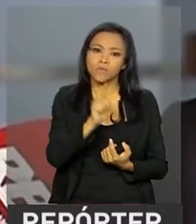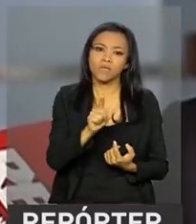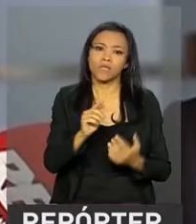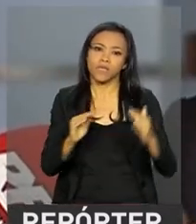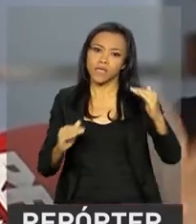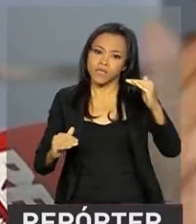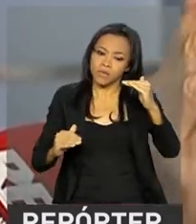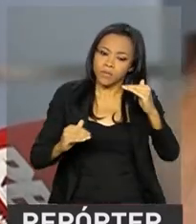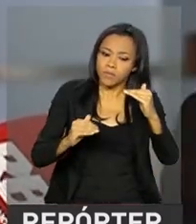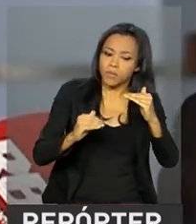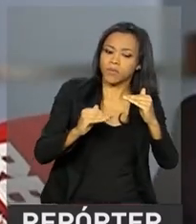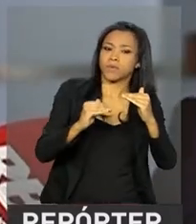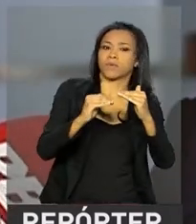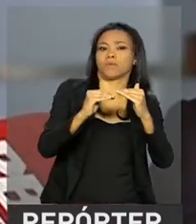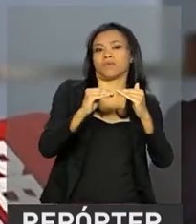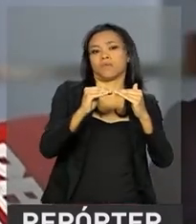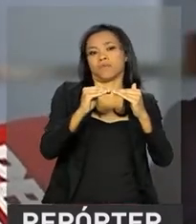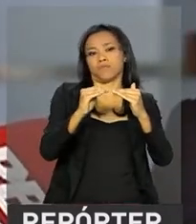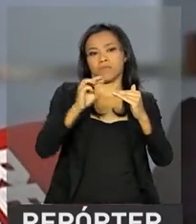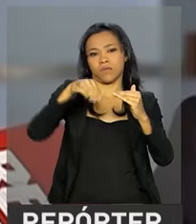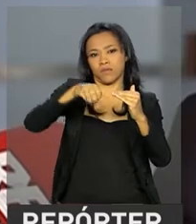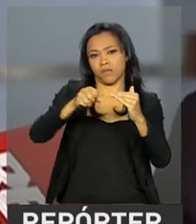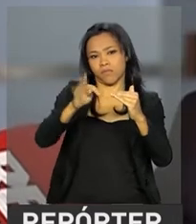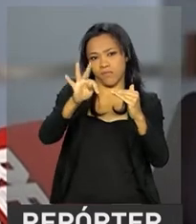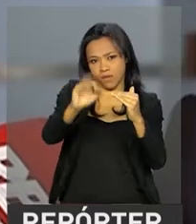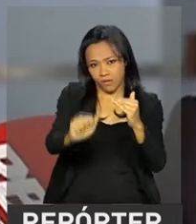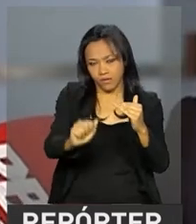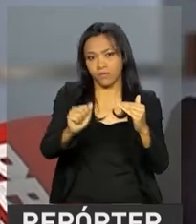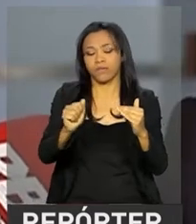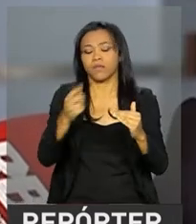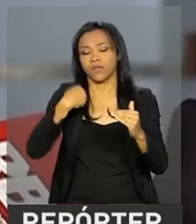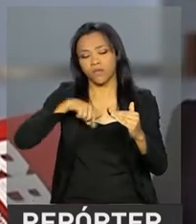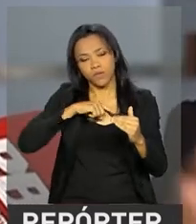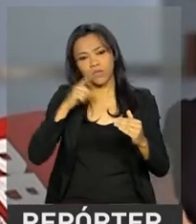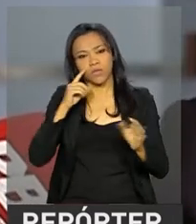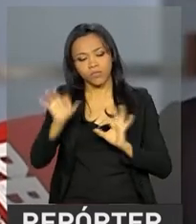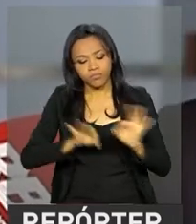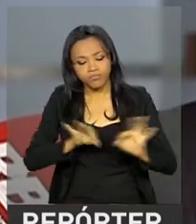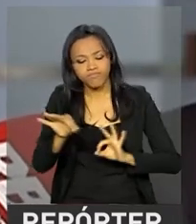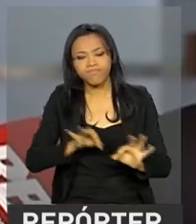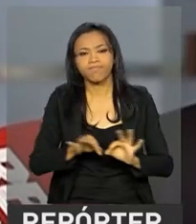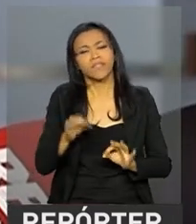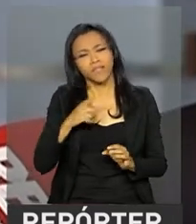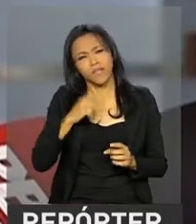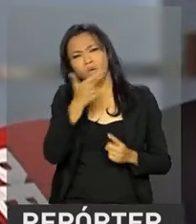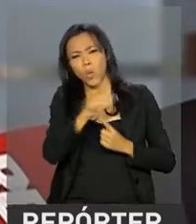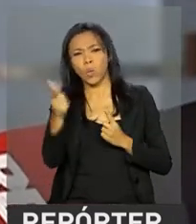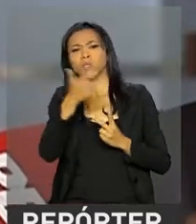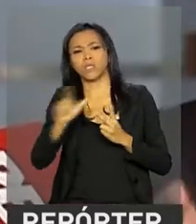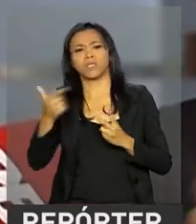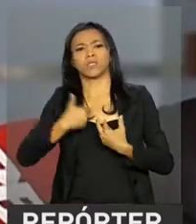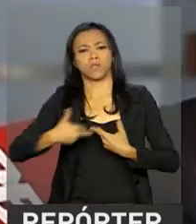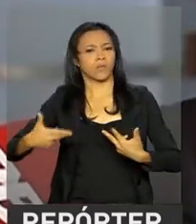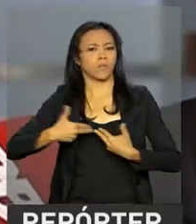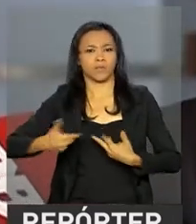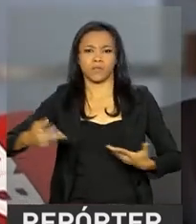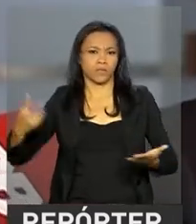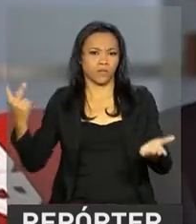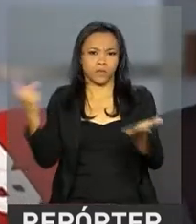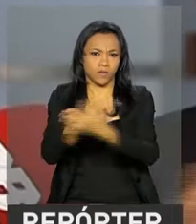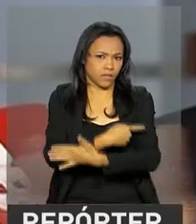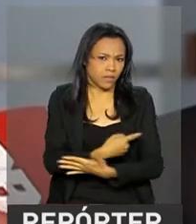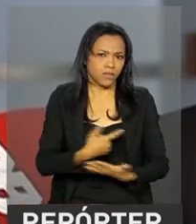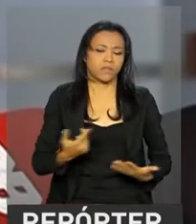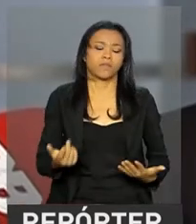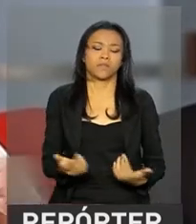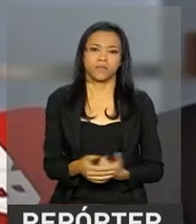E, portanto, isso aí tende a regularizar esta parte da receita. Existem outras questões também, que são, digamos,